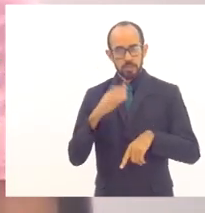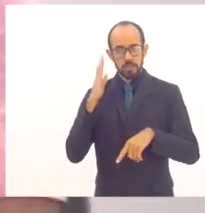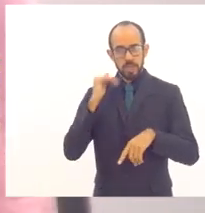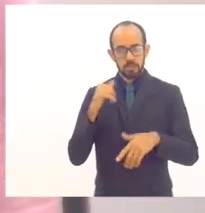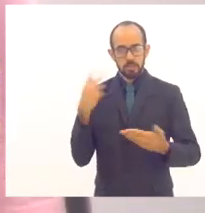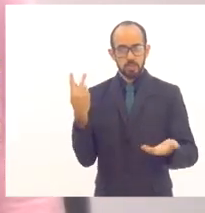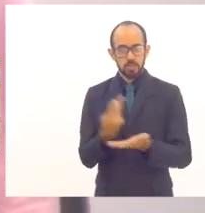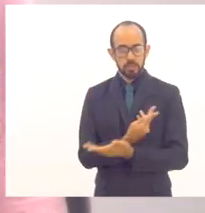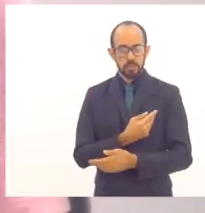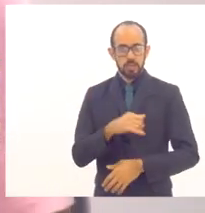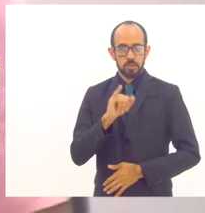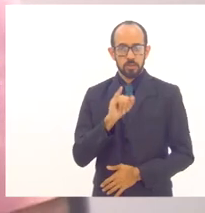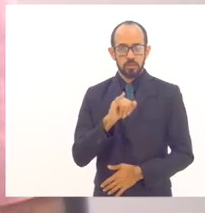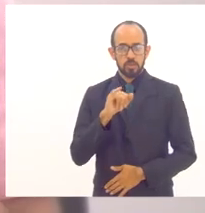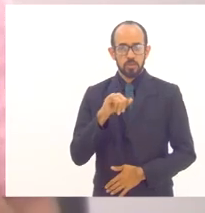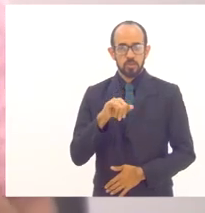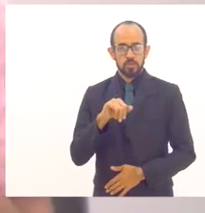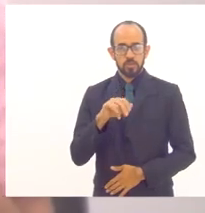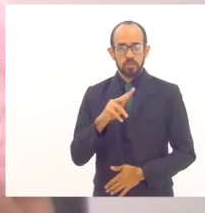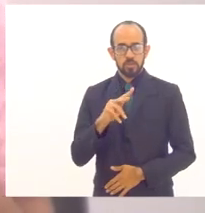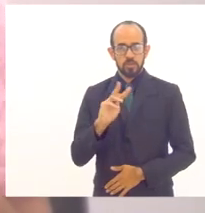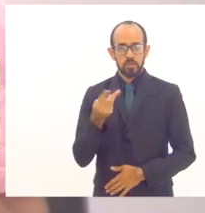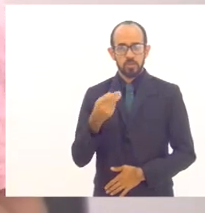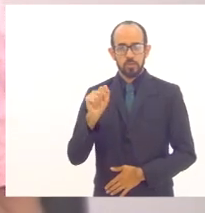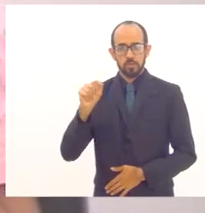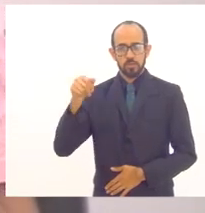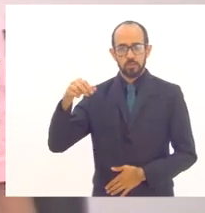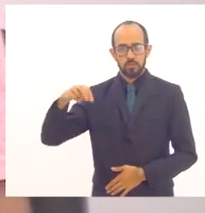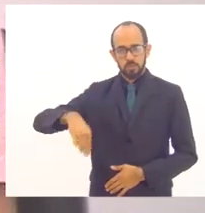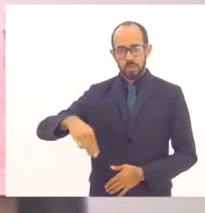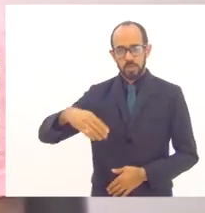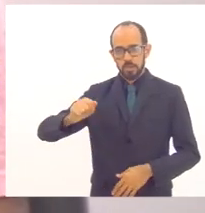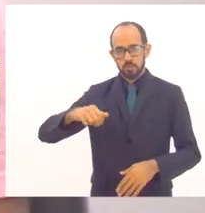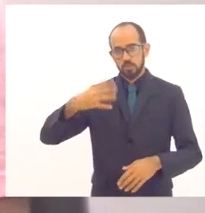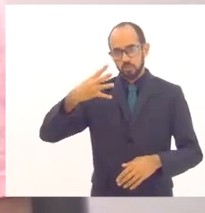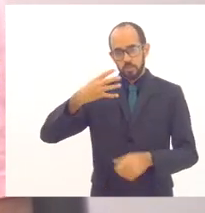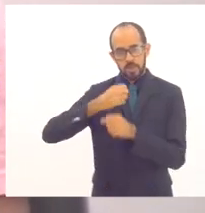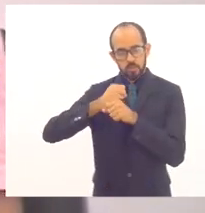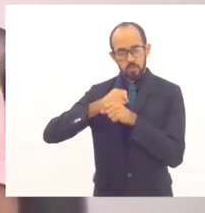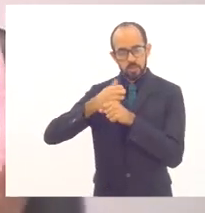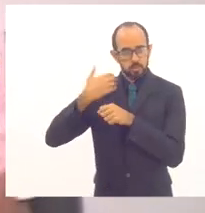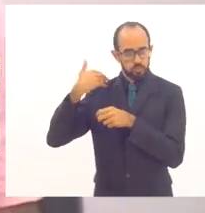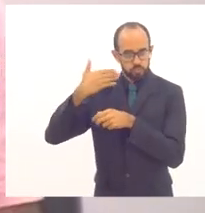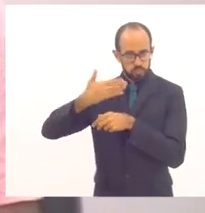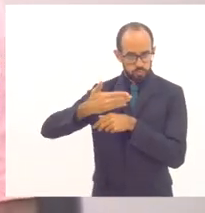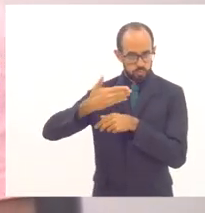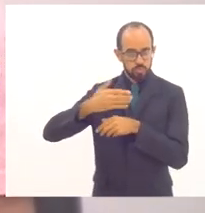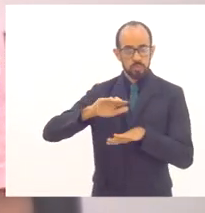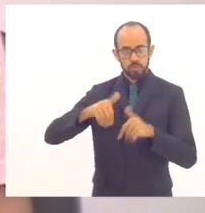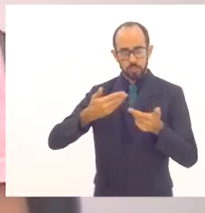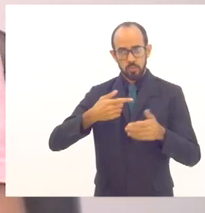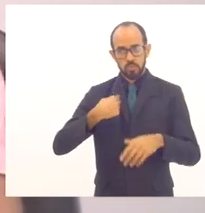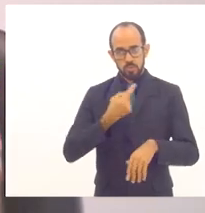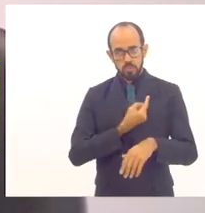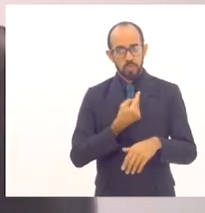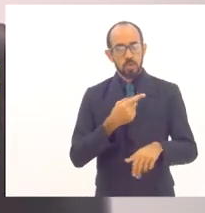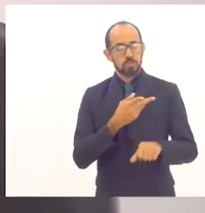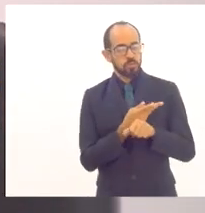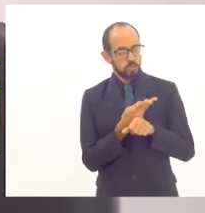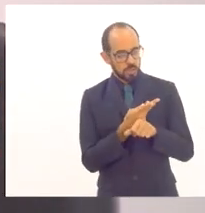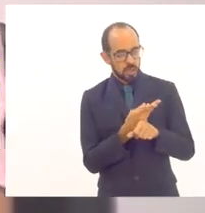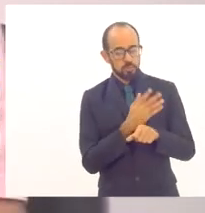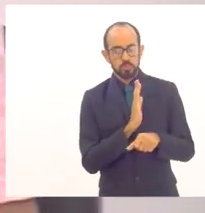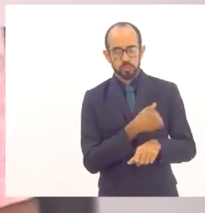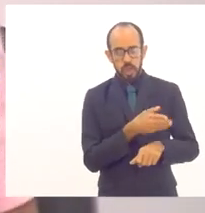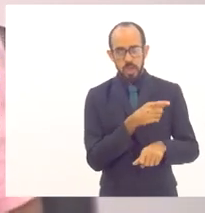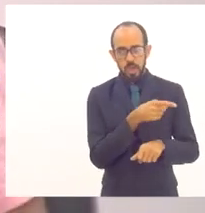IFAM nos últimos 4 anos. Então, a gente buscou o IFAM, já voltamos com o